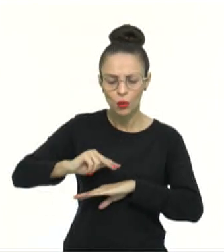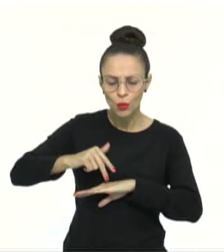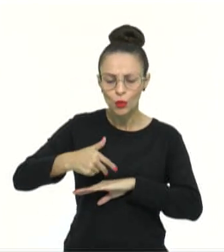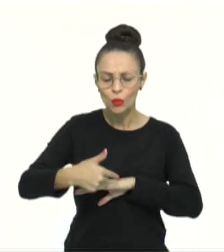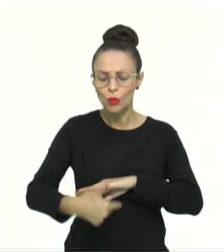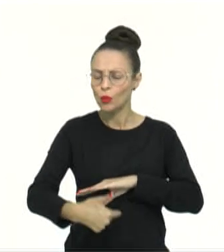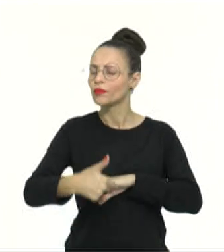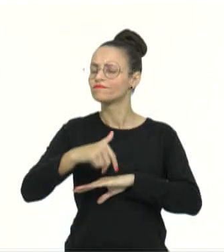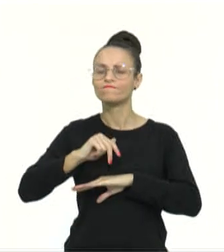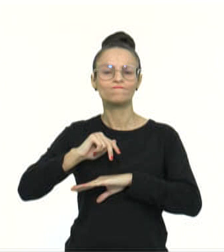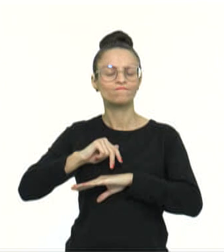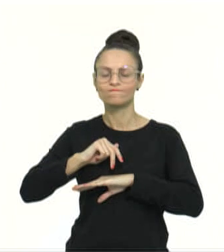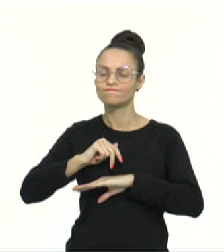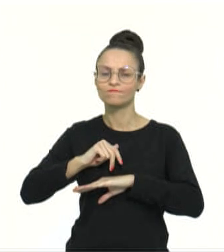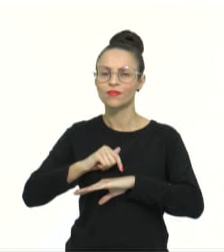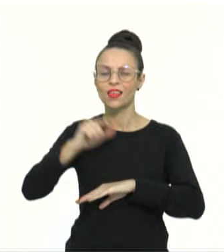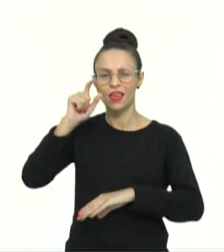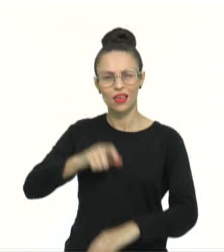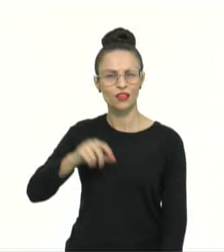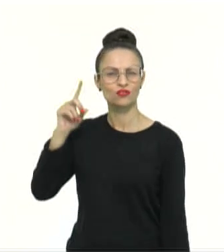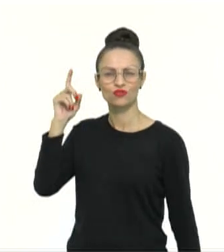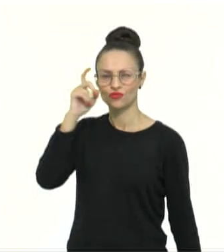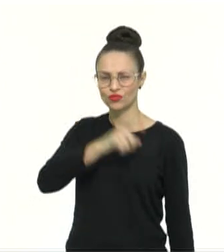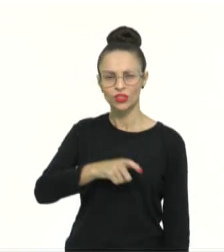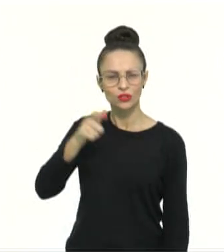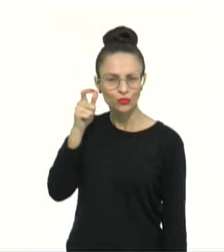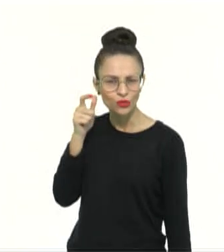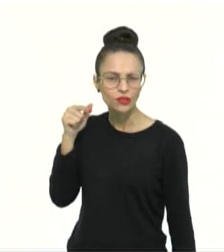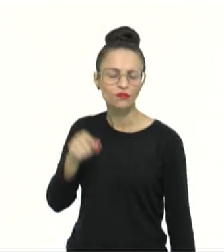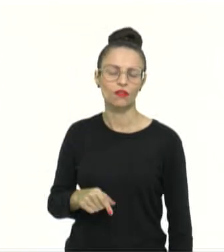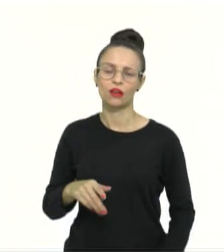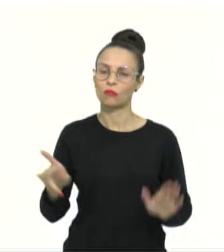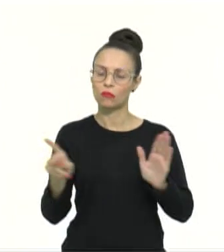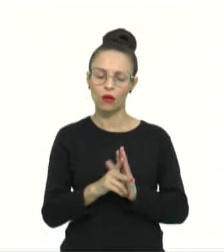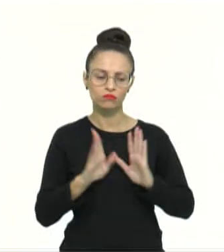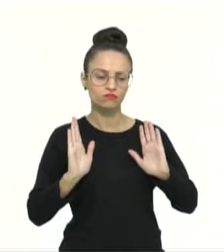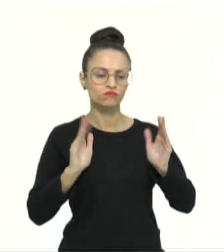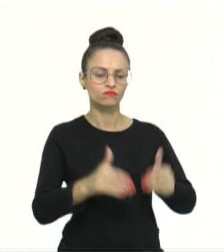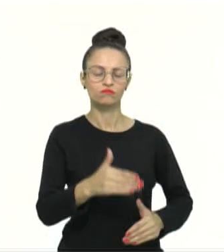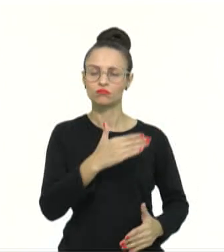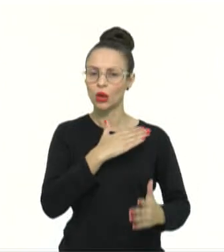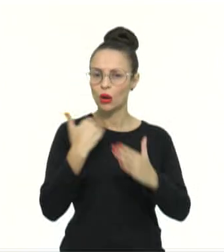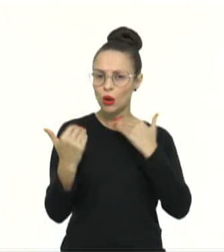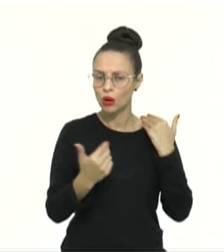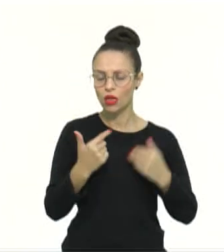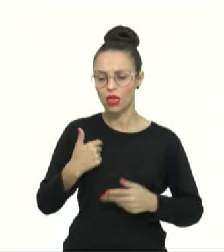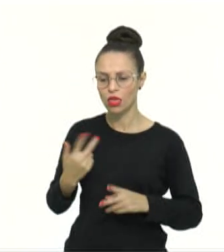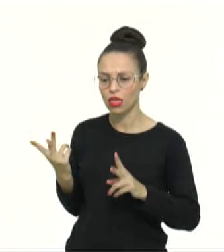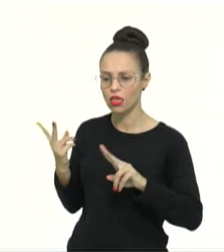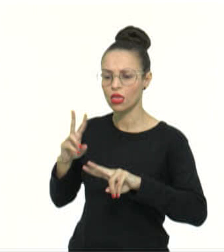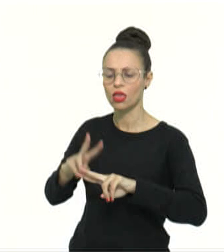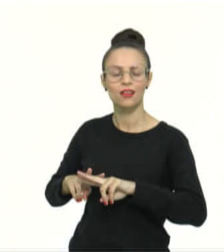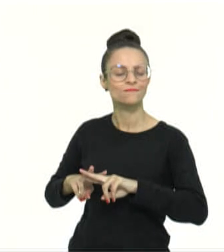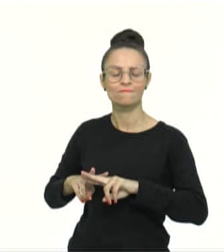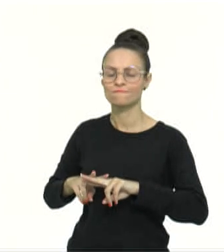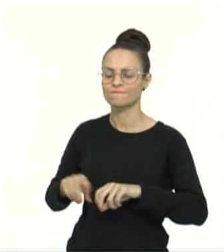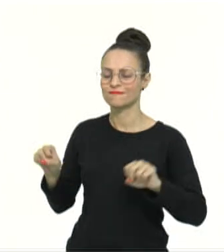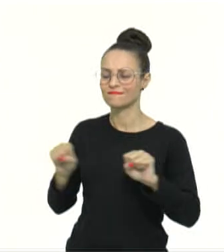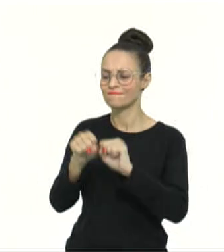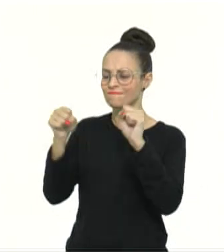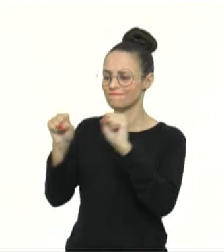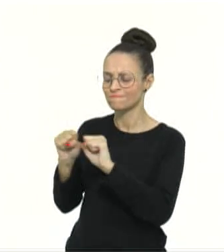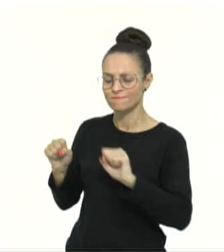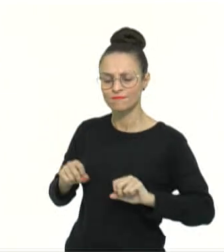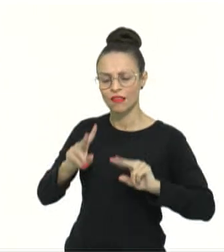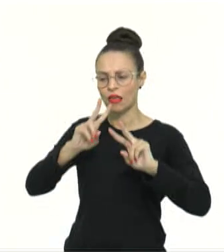Tártaro, do próprio inferno de Plutão, destinado aos mortos, prendendo-me por indestrutíveis e cruéis